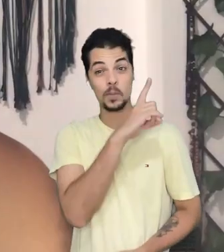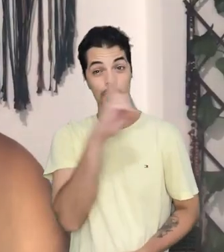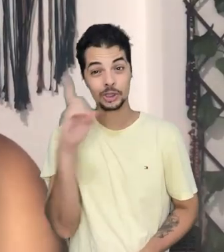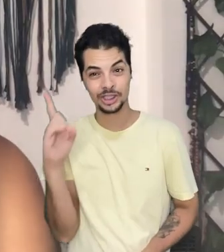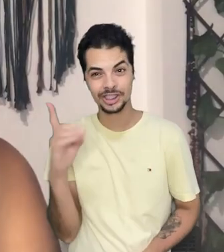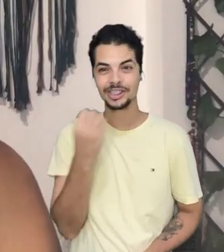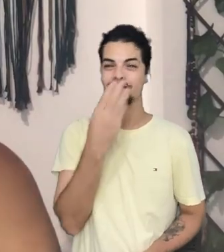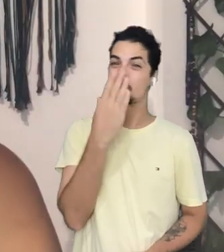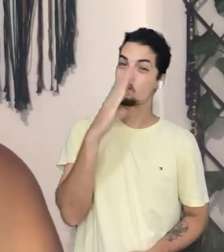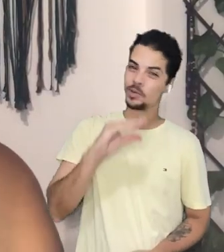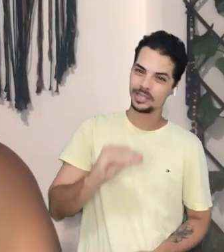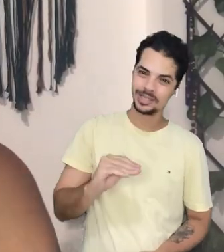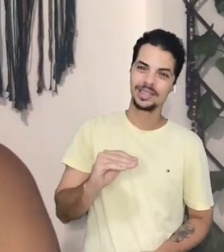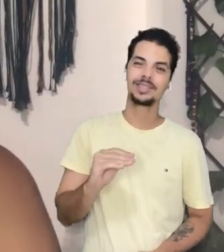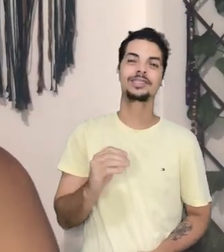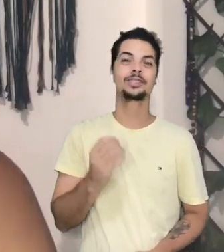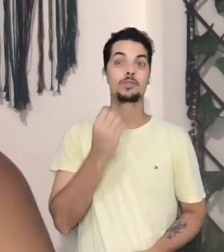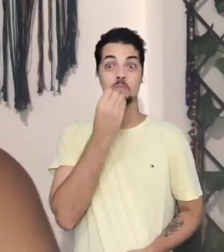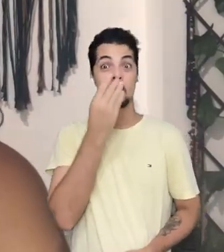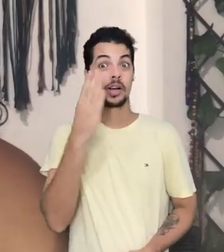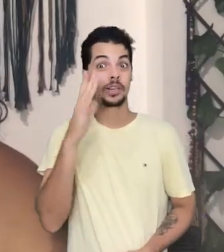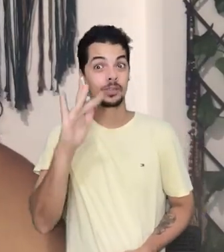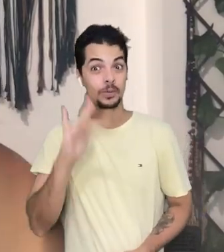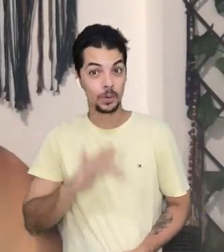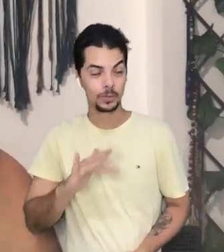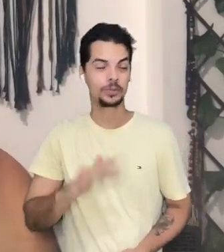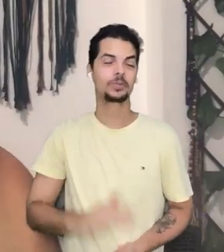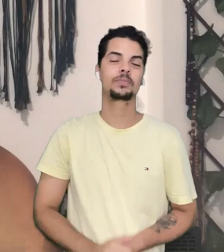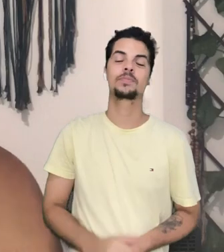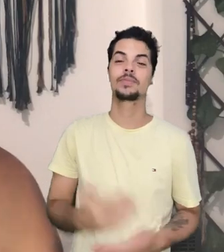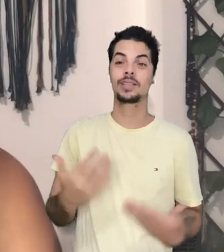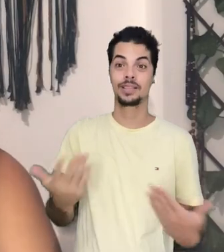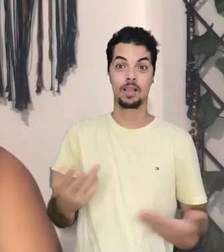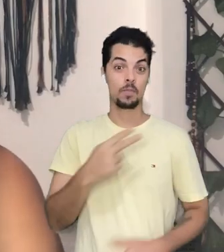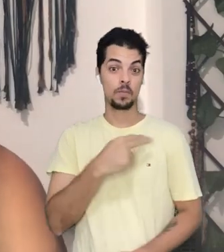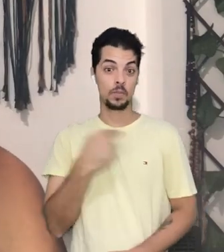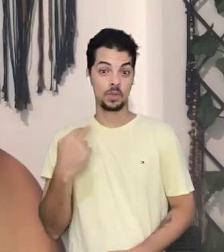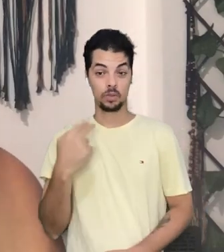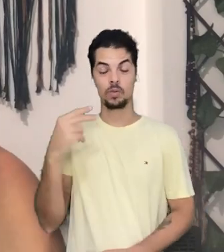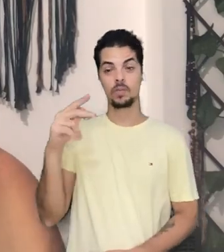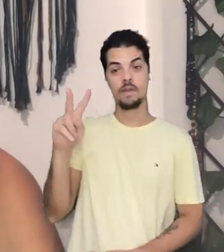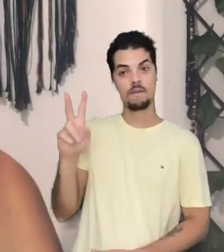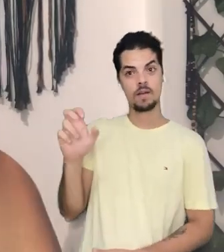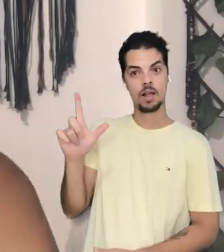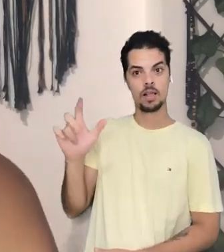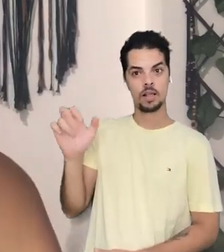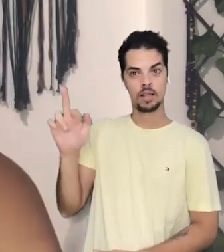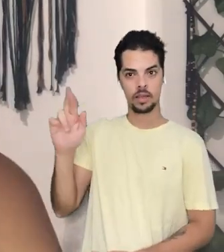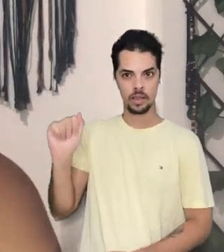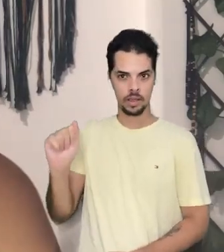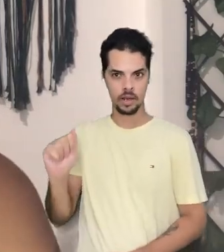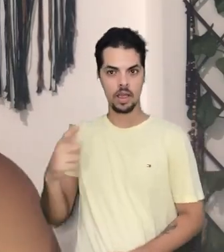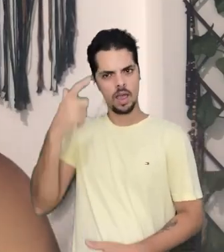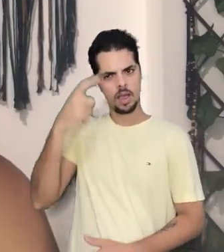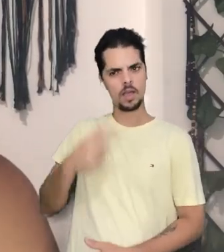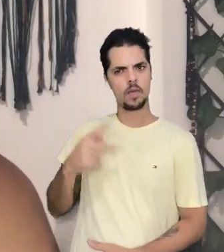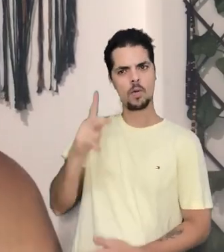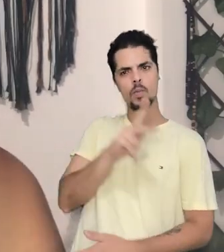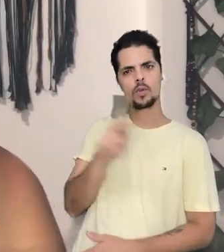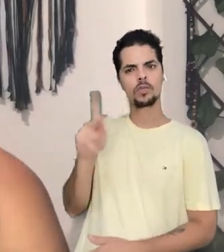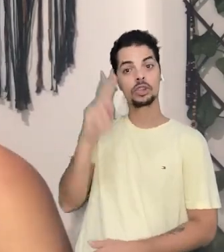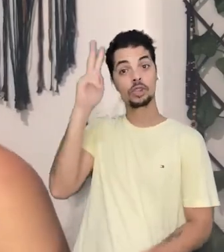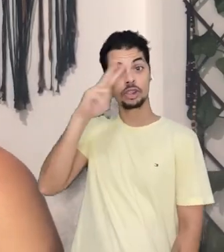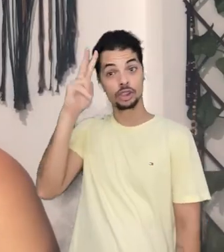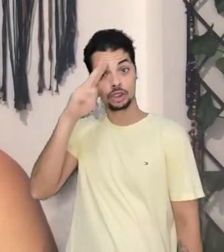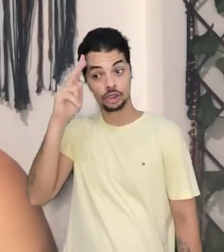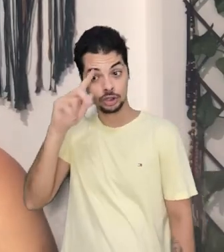Bom dia, boa tarde, boa noite. Eu sou a professora Valéria, professora de História do Instituto Federal de Sergipe,